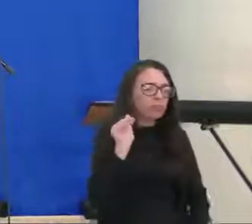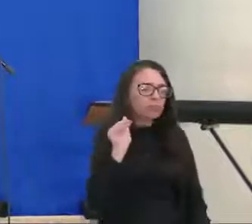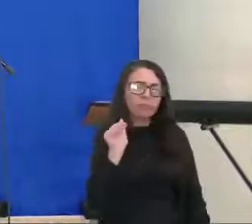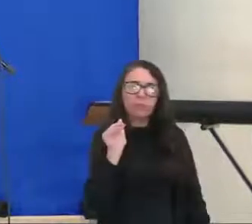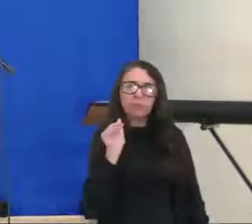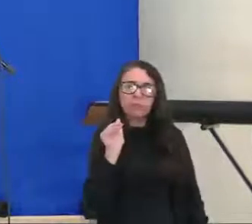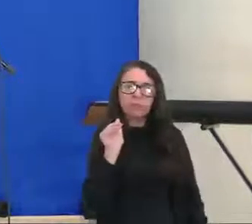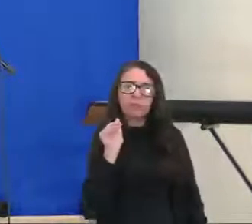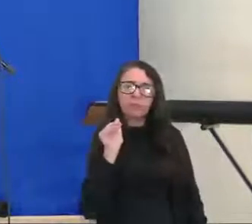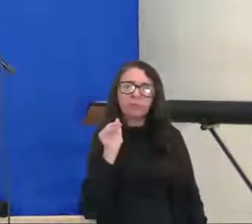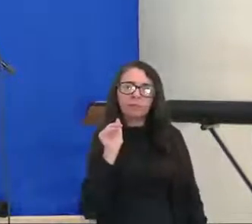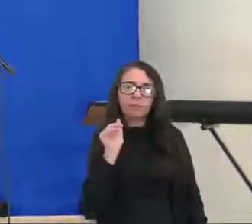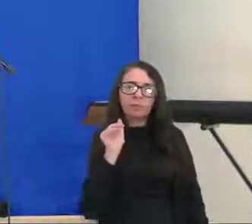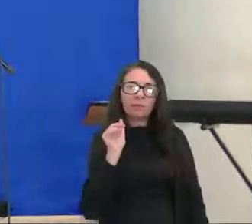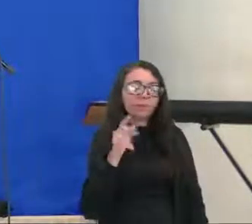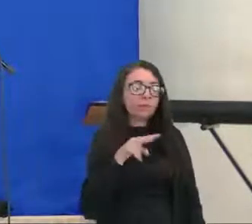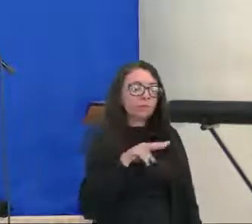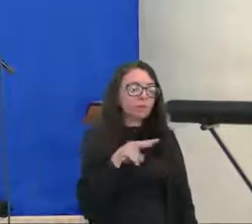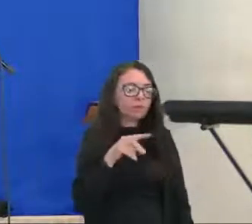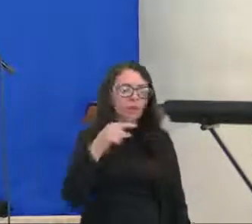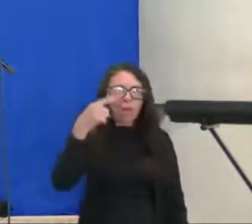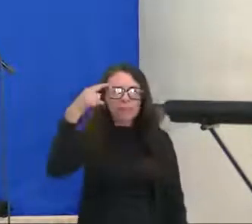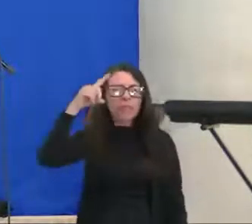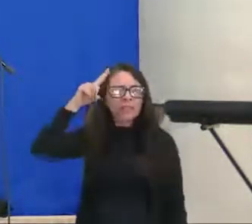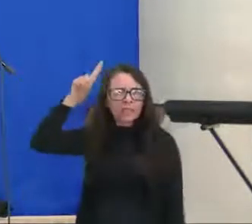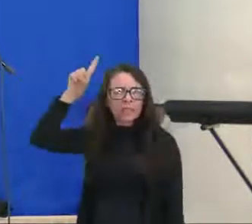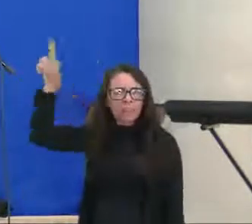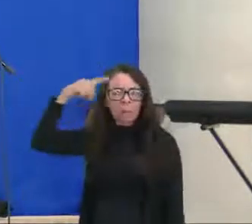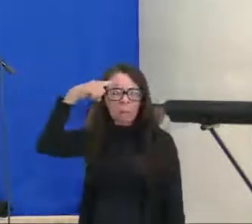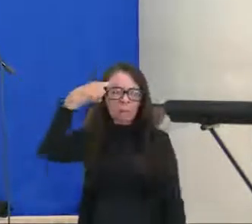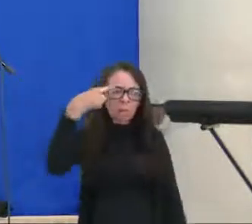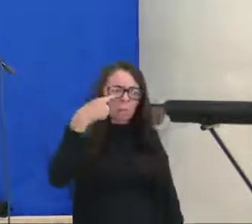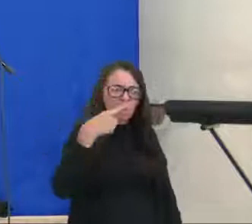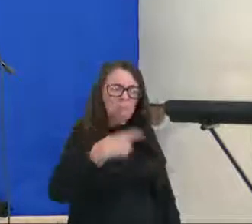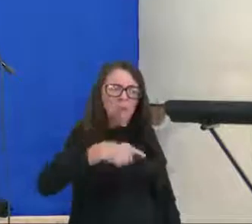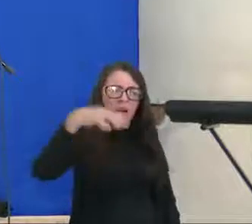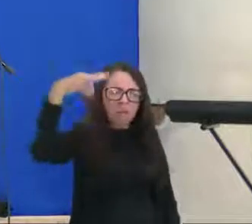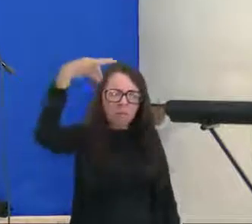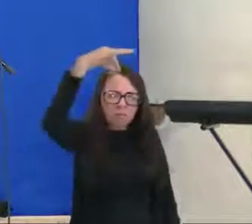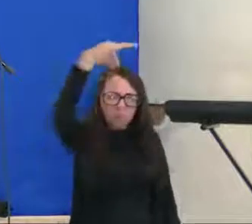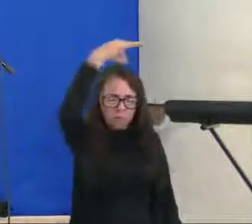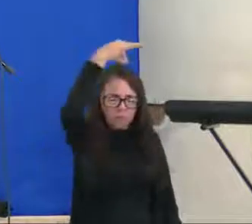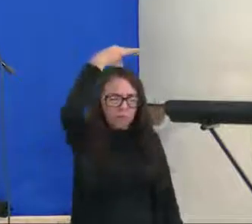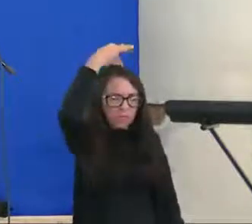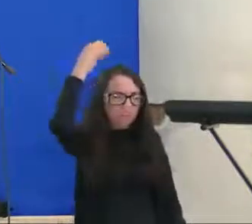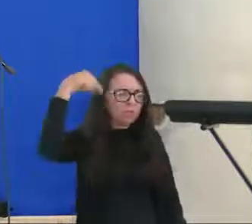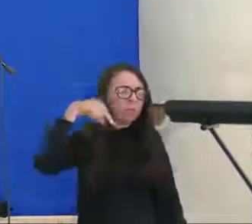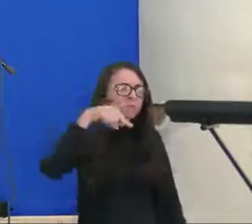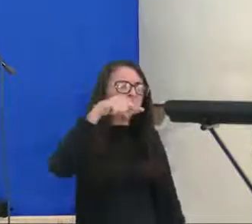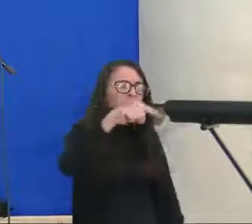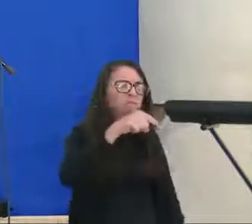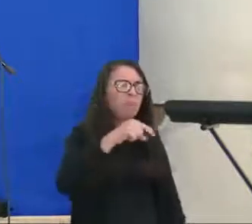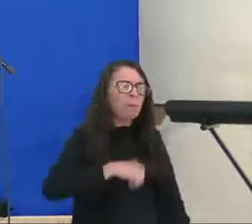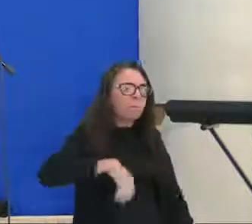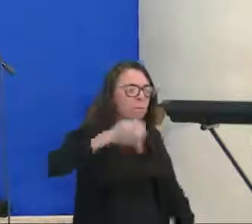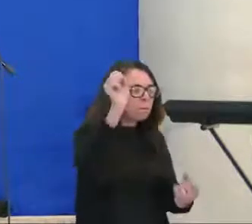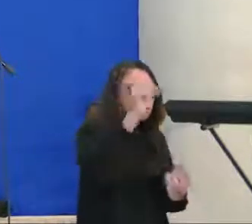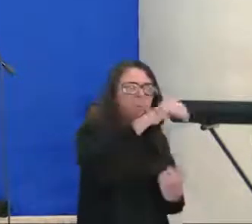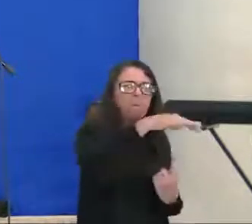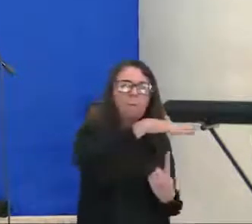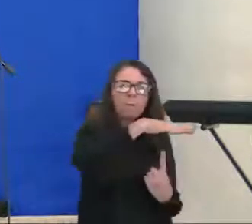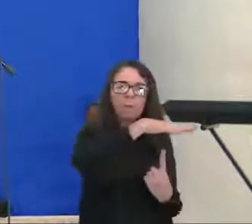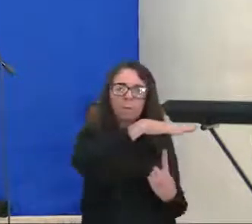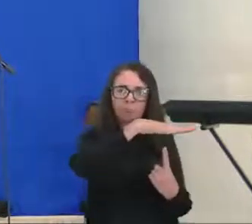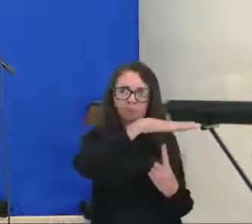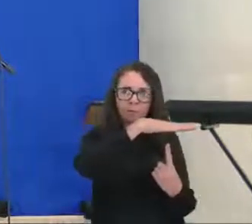realizava aquilo que o Espírito Santo capacitava para uma tarefa determinada por Deus que estava no coração de Deus.